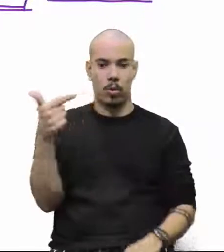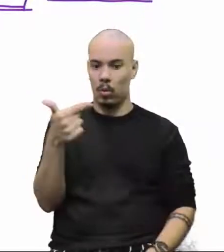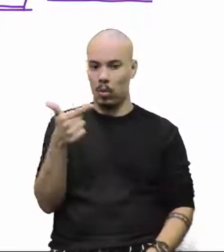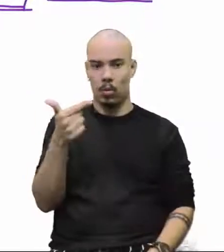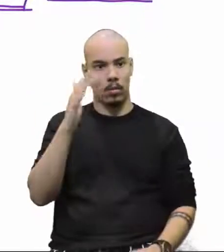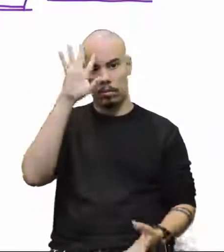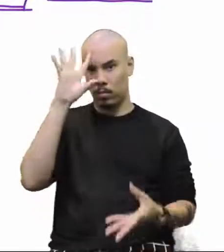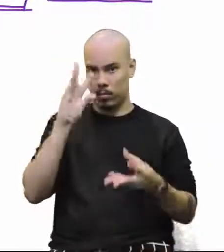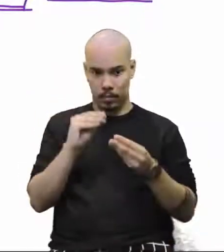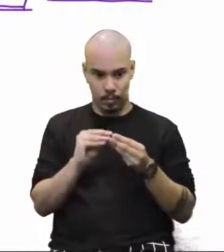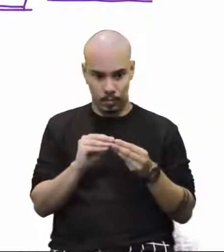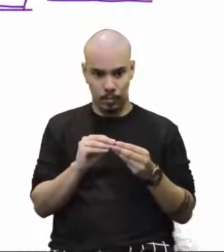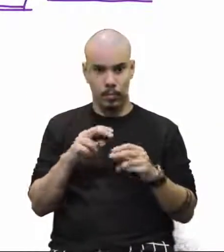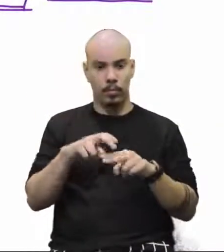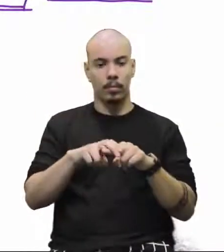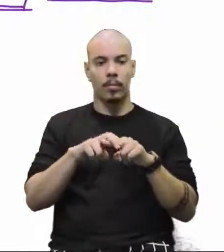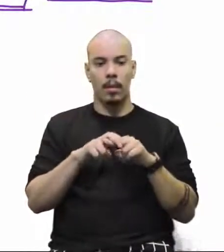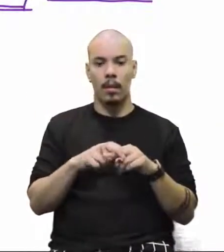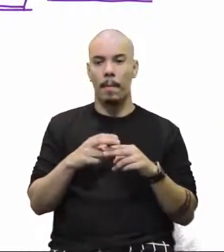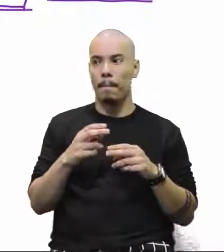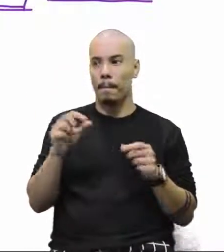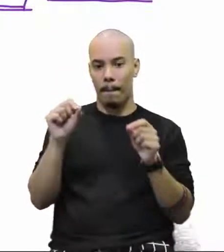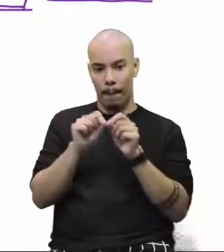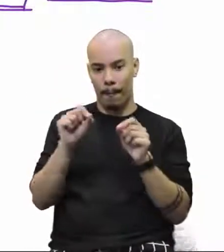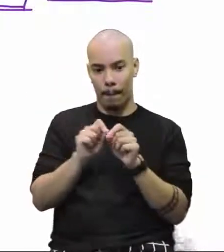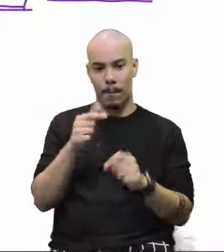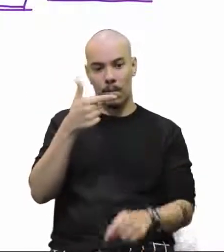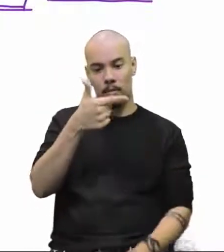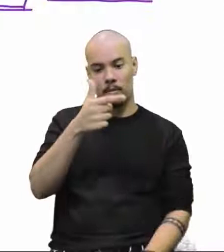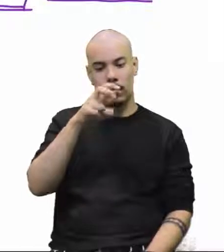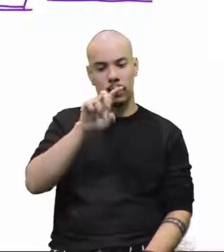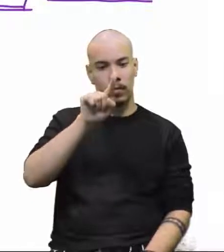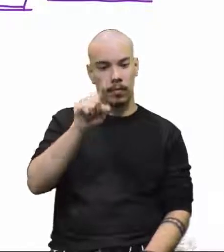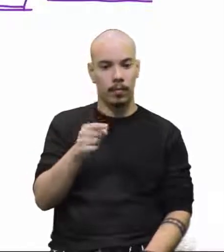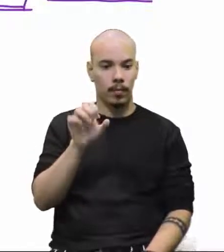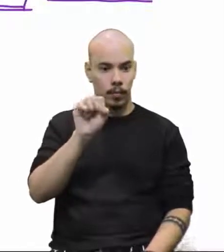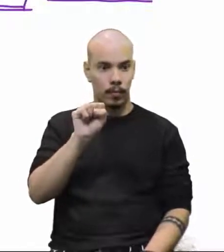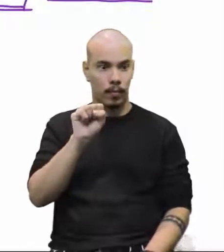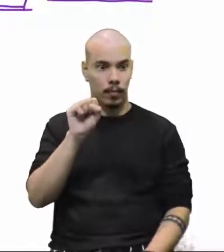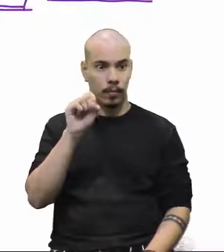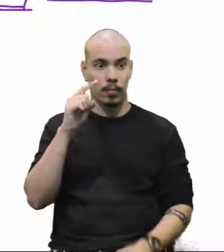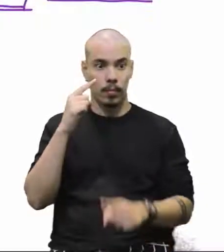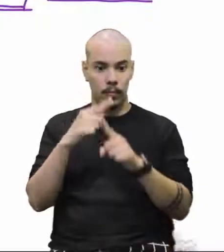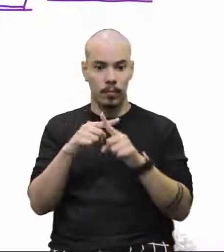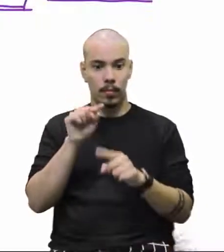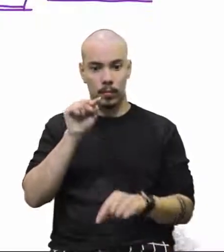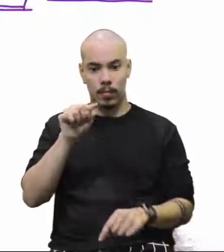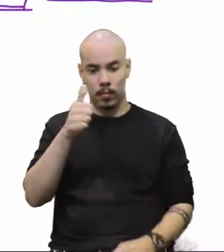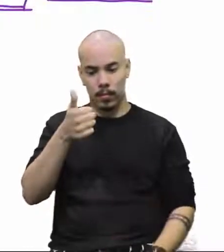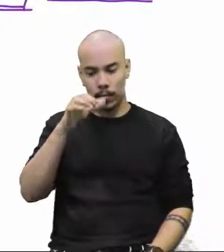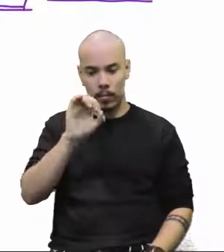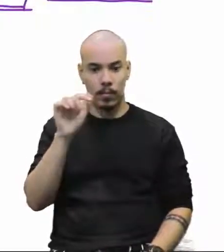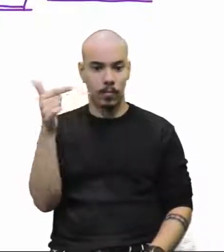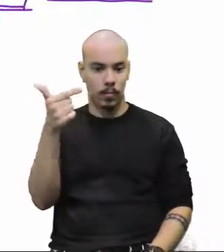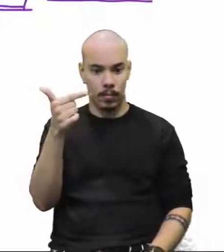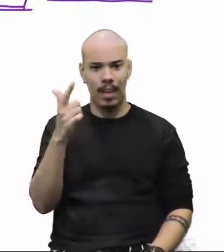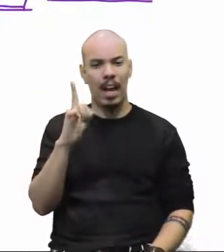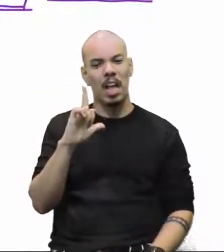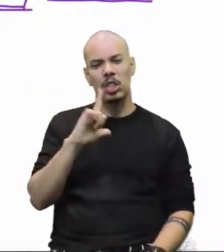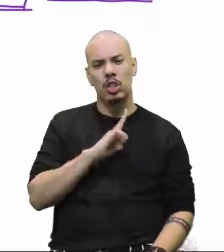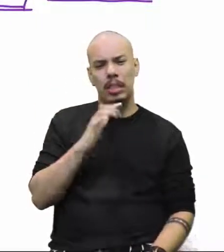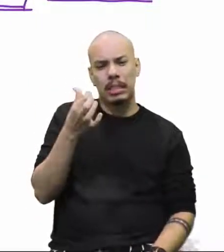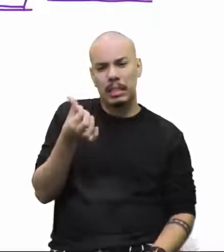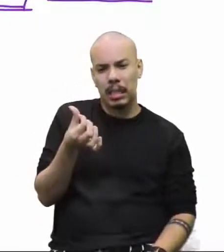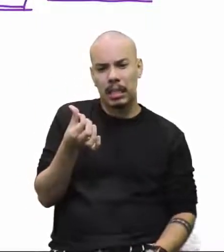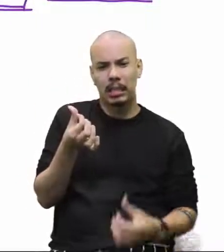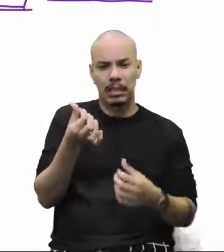2. Então, 10 ao quadrado. Aí sim entra aquela situação. Ah, professor, mas na outra questão tinha um 6 a mais,